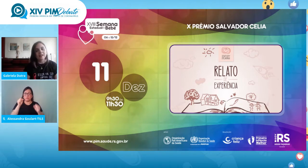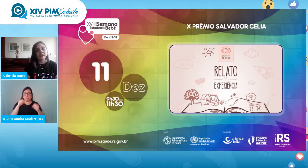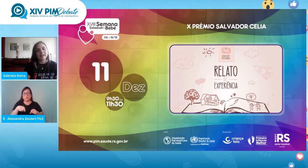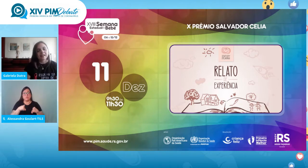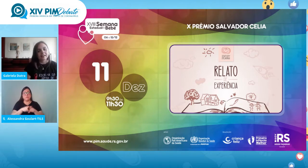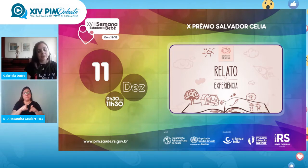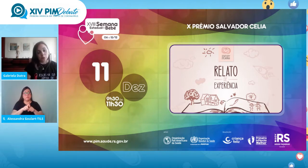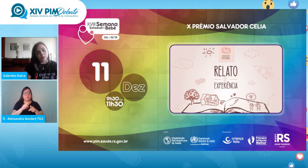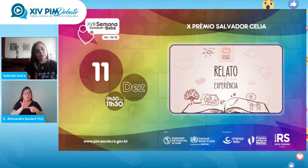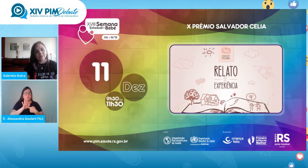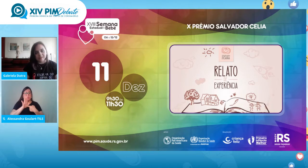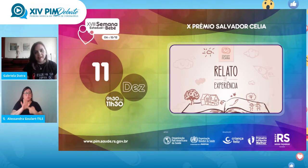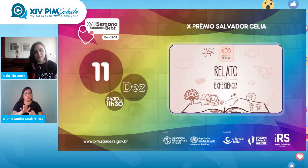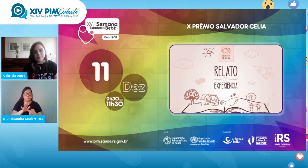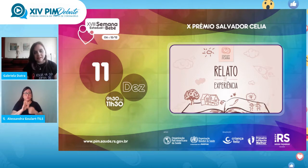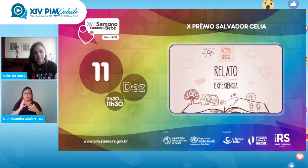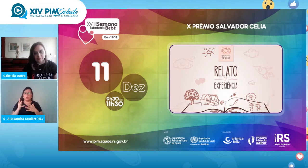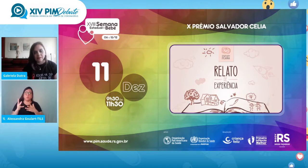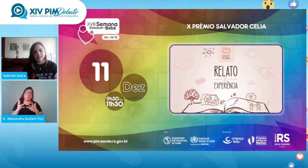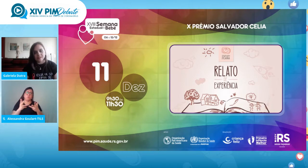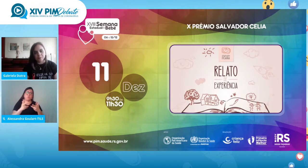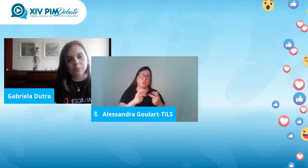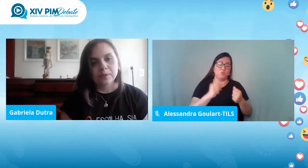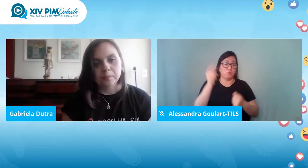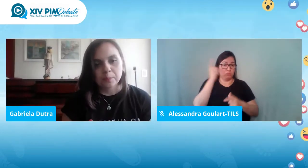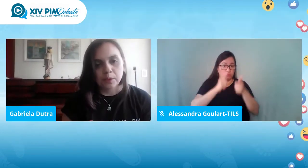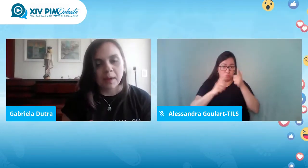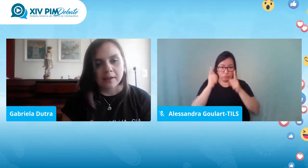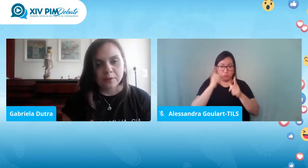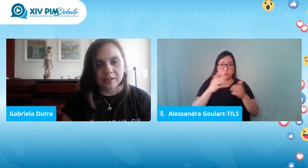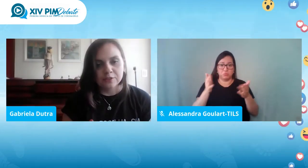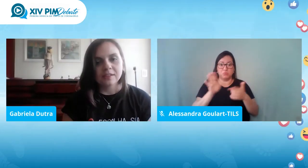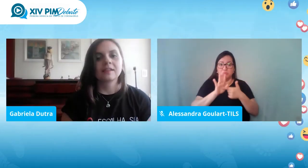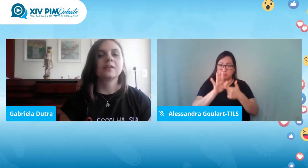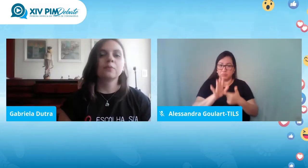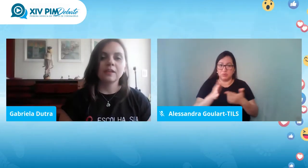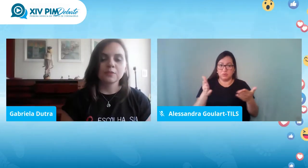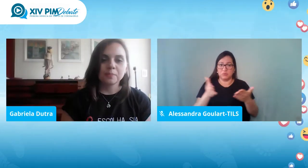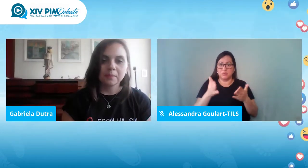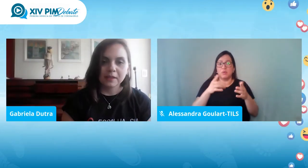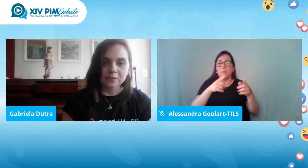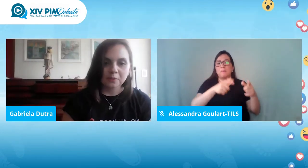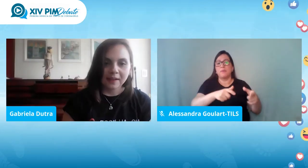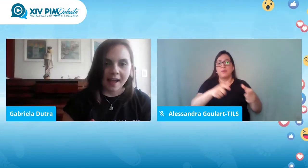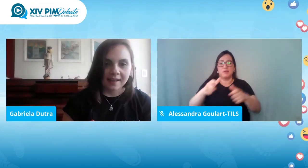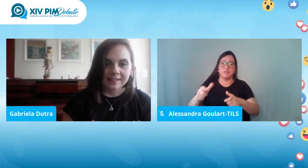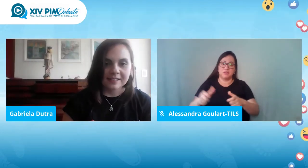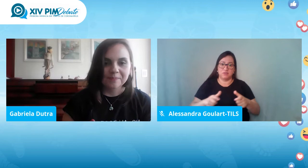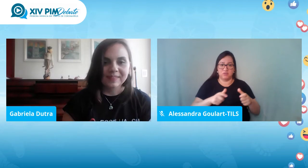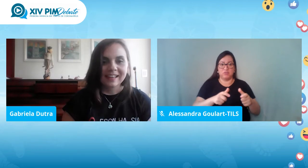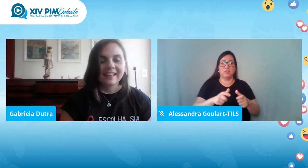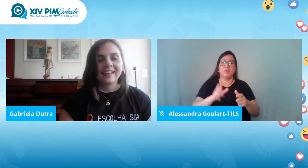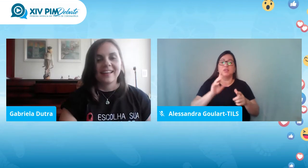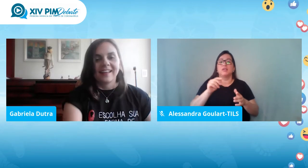então, todos, né, os ganhadores por macro-região e os primeiros